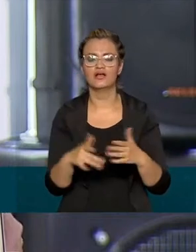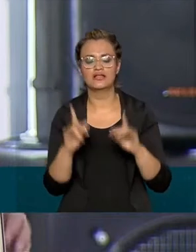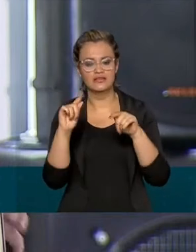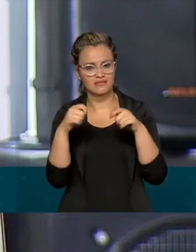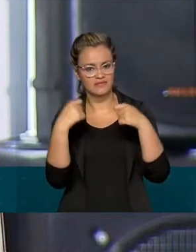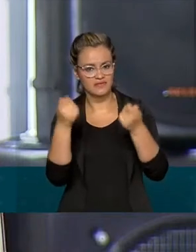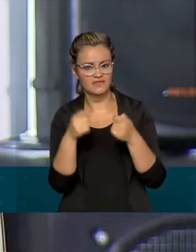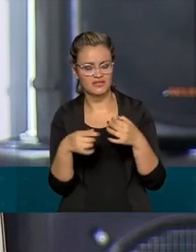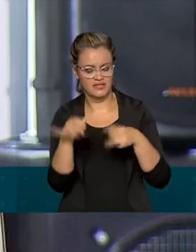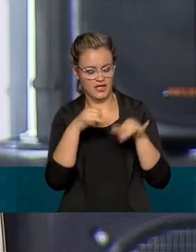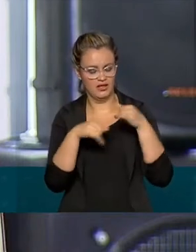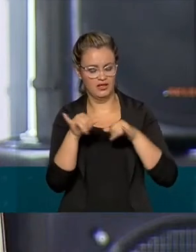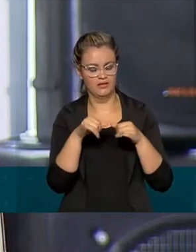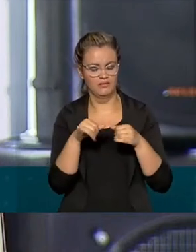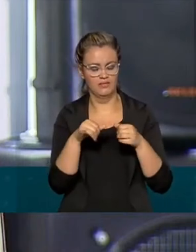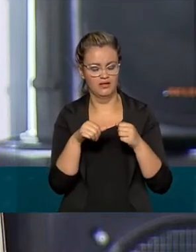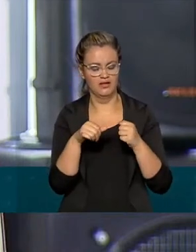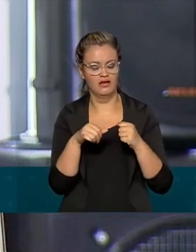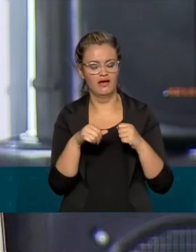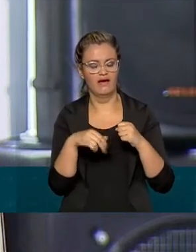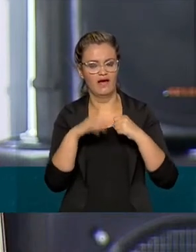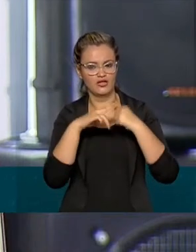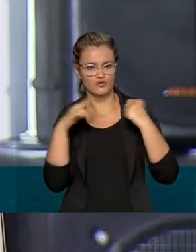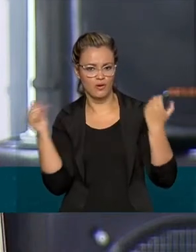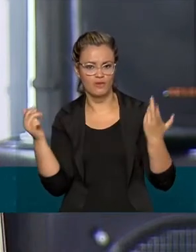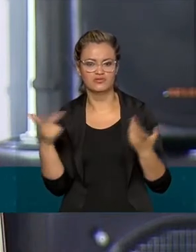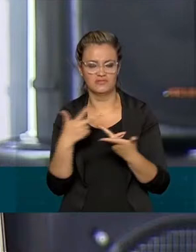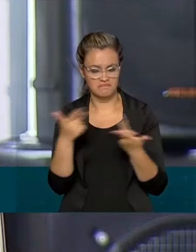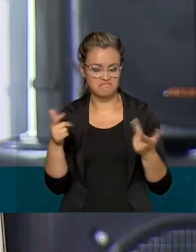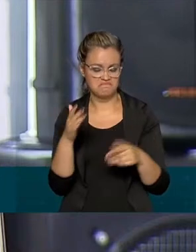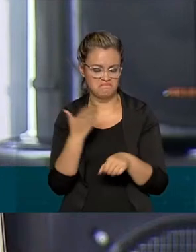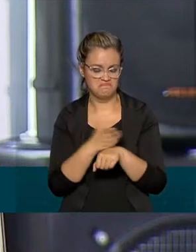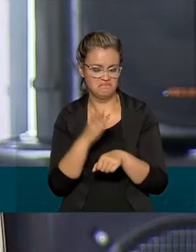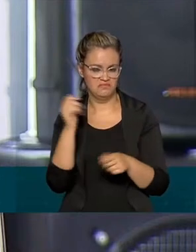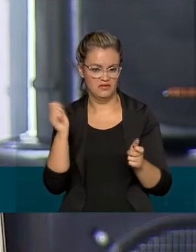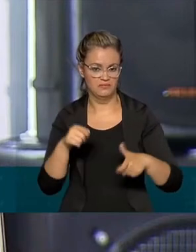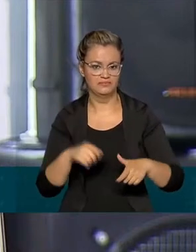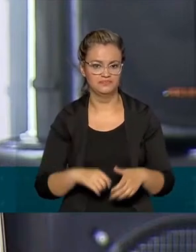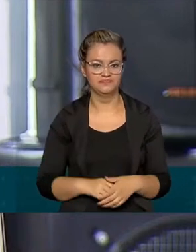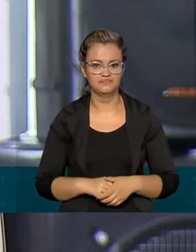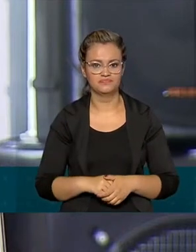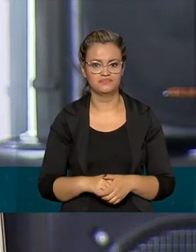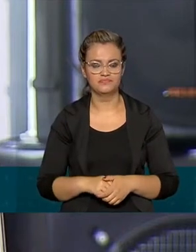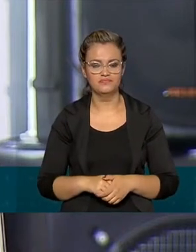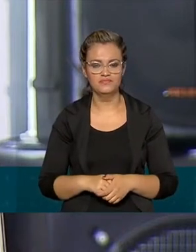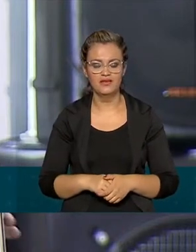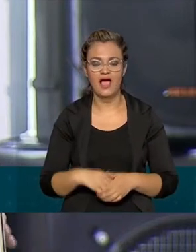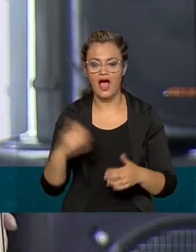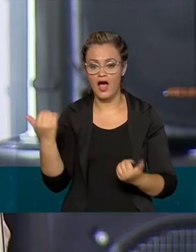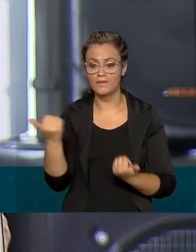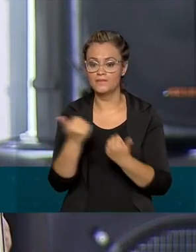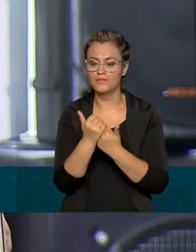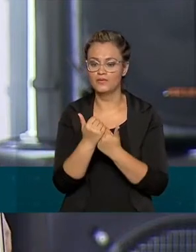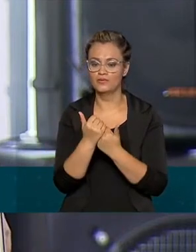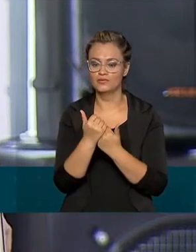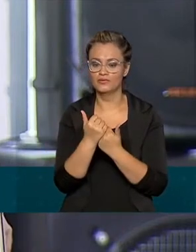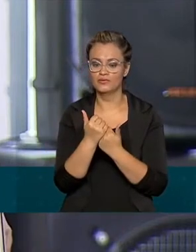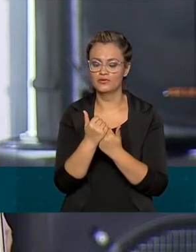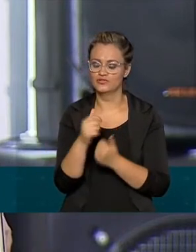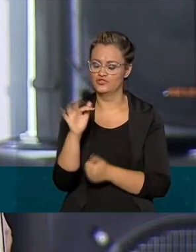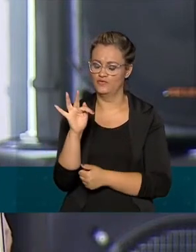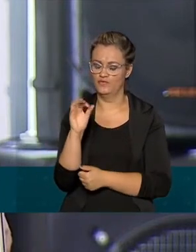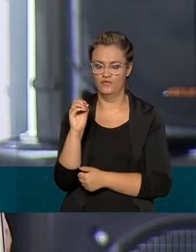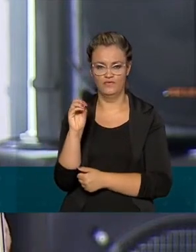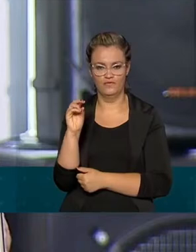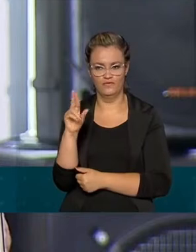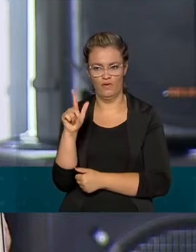defesa química, radiológica e nuclear. Além dos apoios de fogos e artilharia antiaérea,